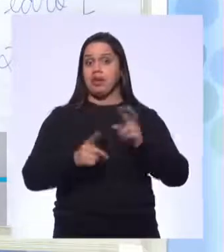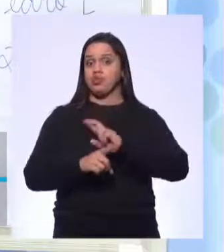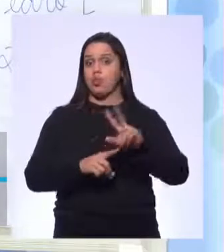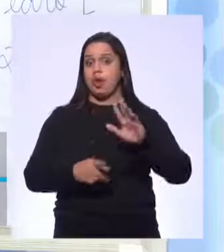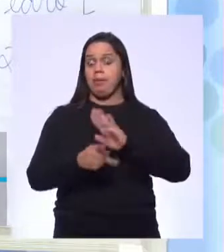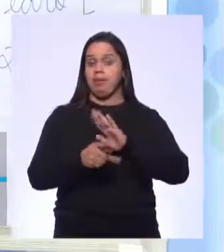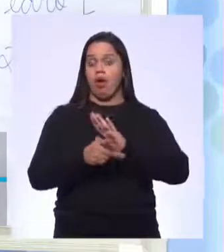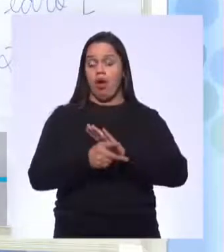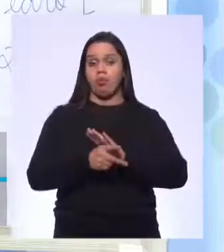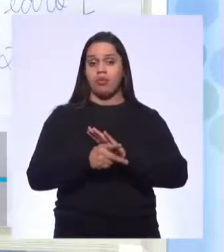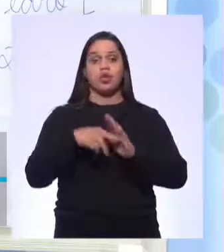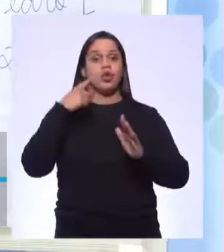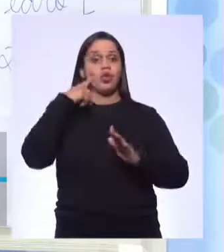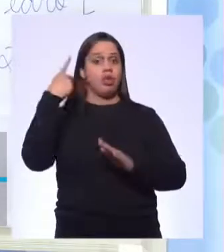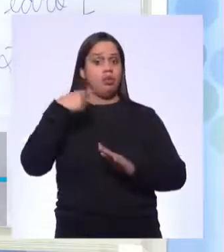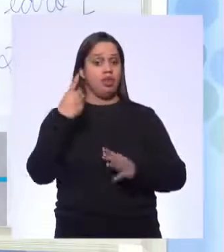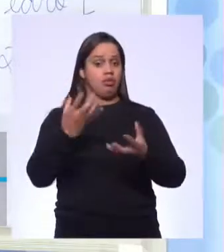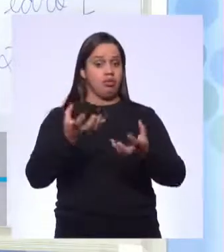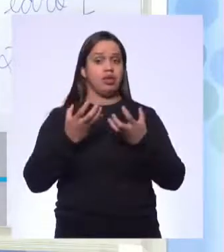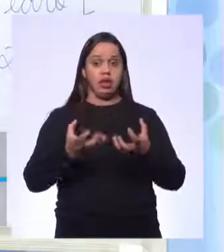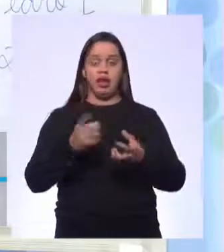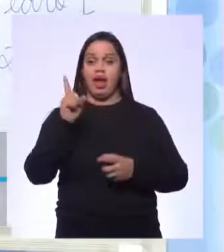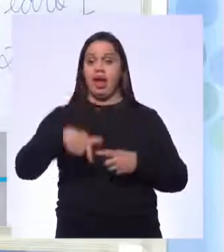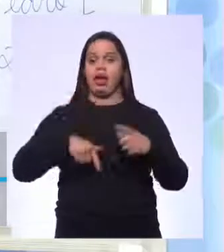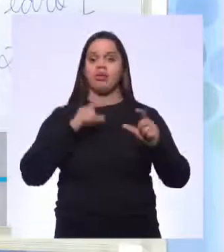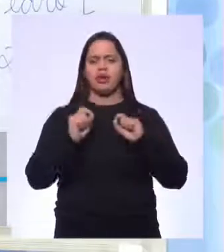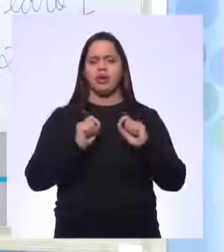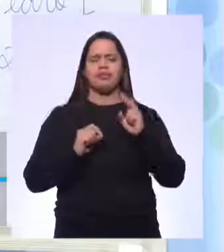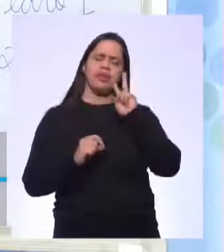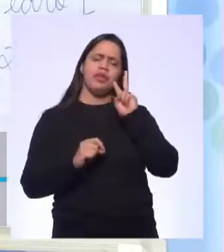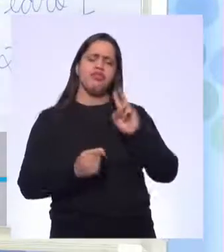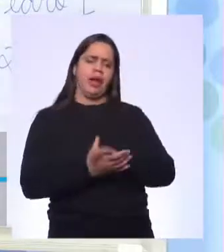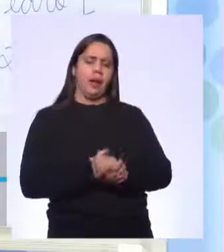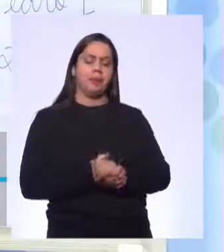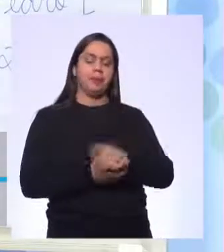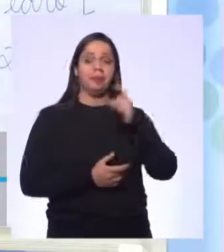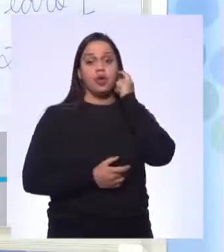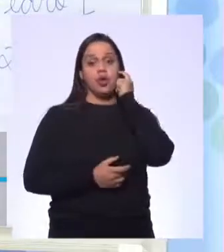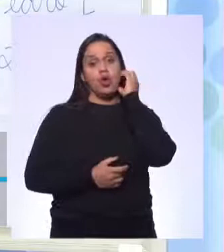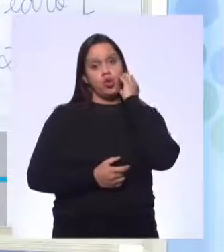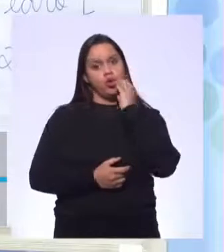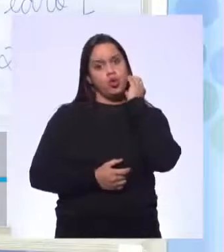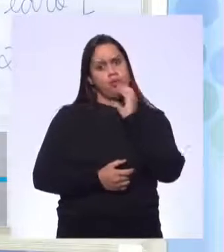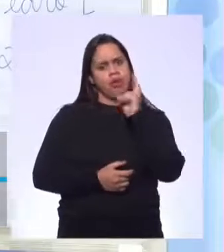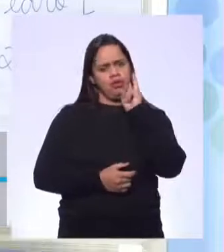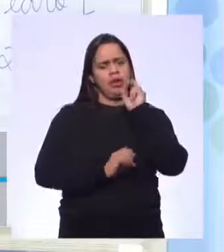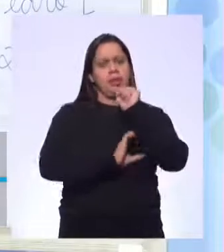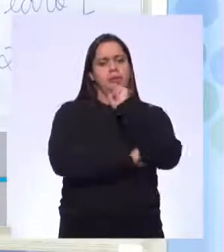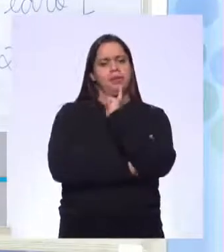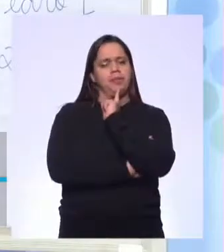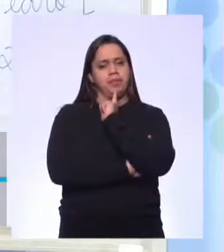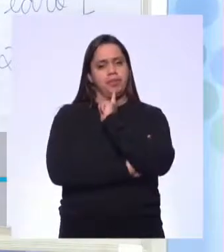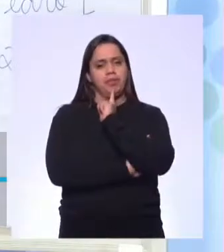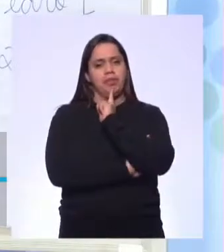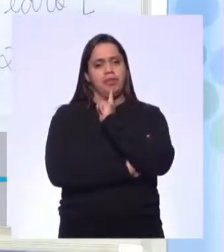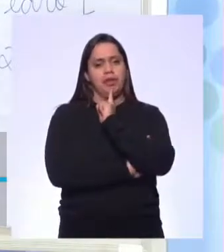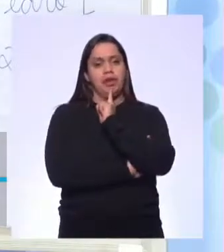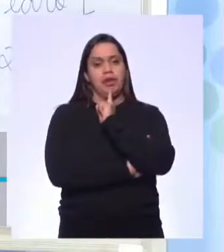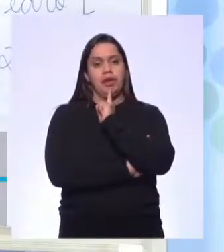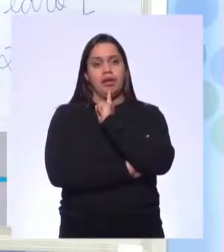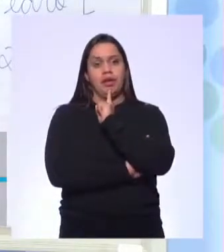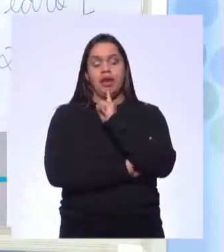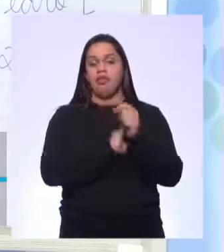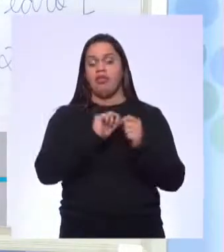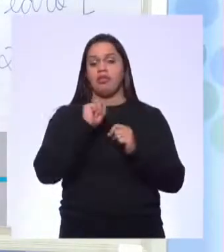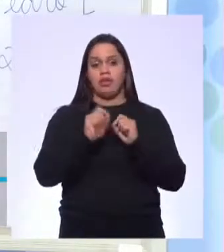Constituição que os deputados queriam. Gente, olha a situação do Dom Pedro. Veja bem, ele desrespeita